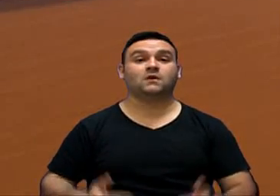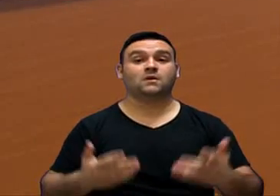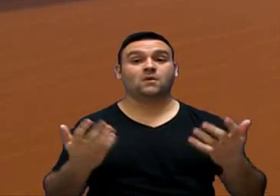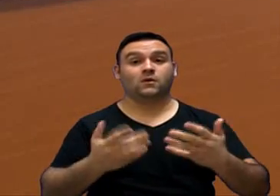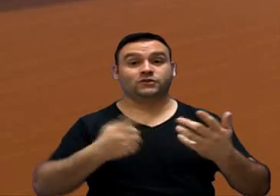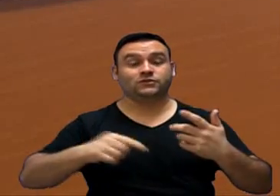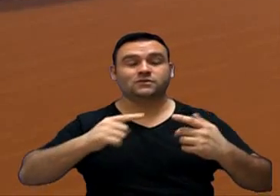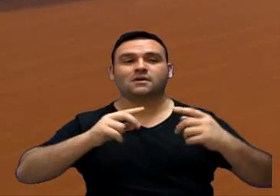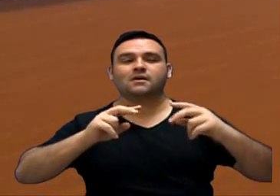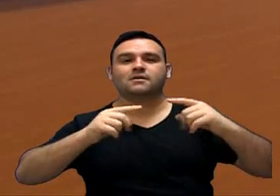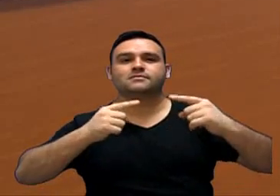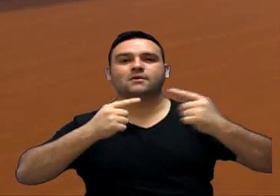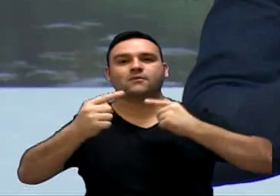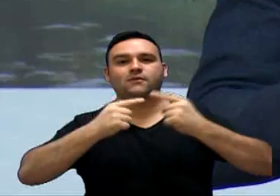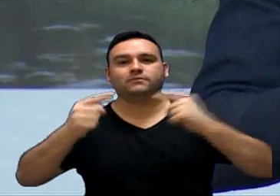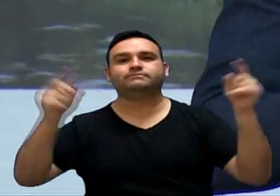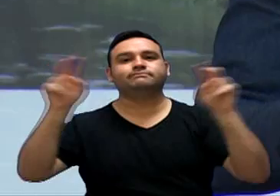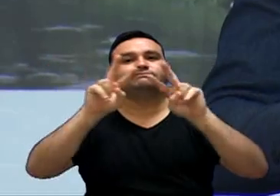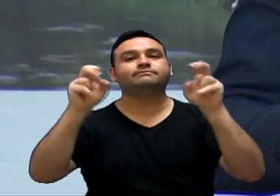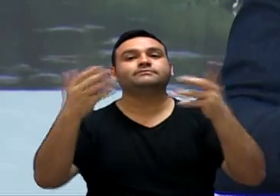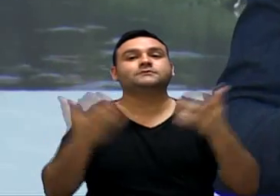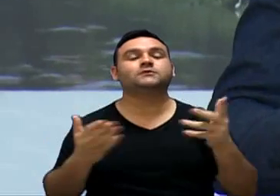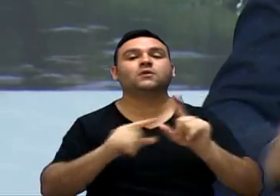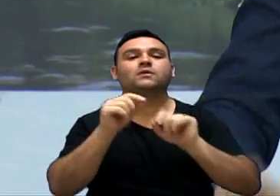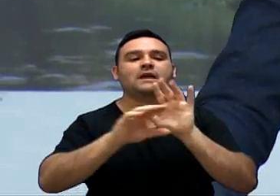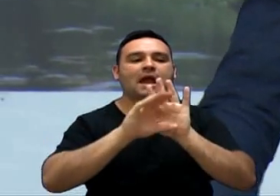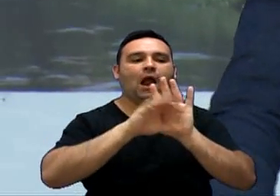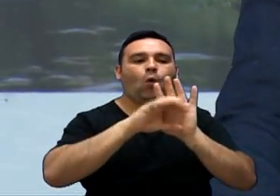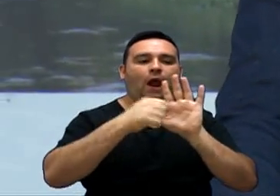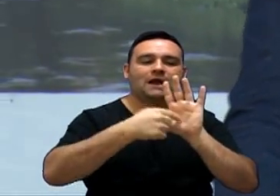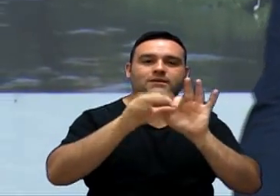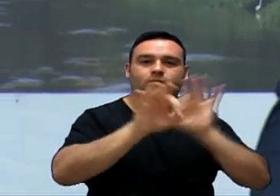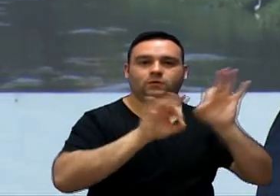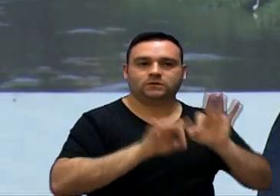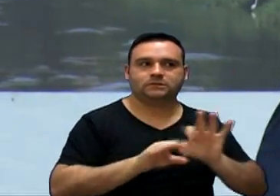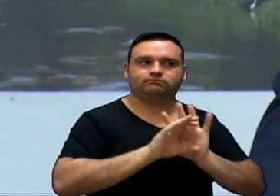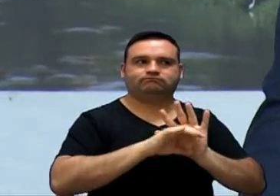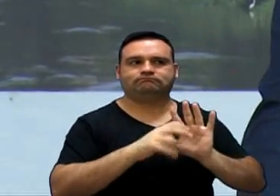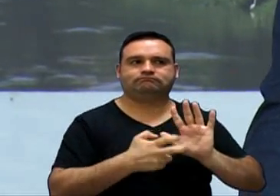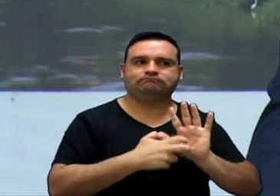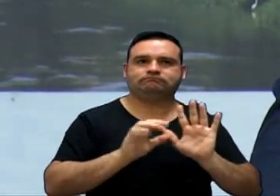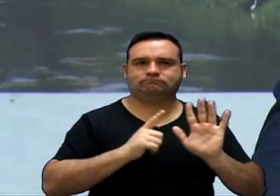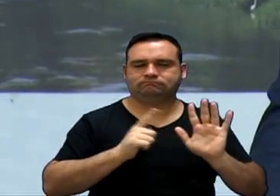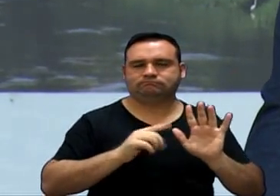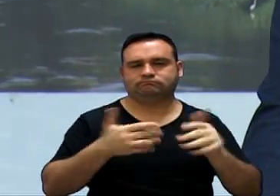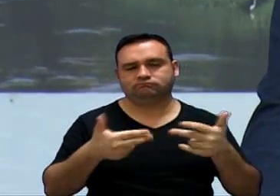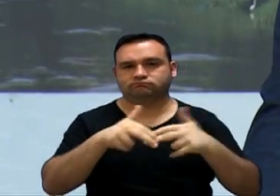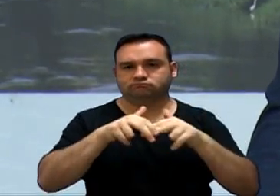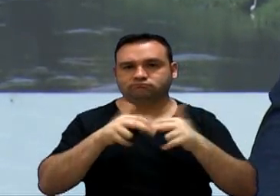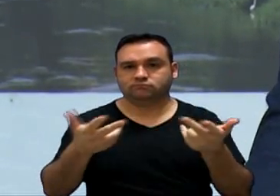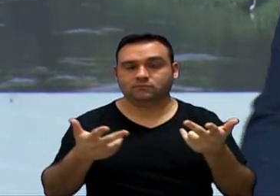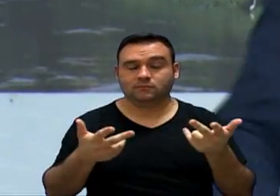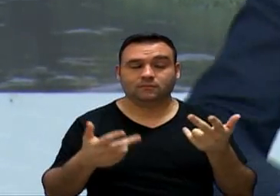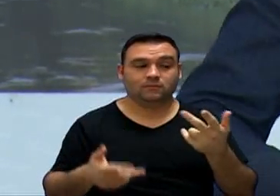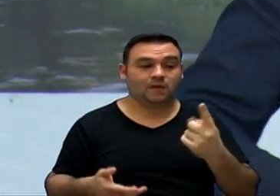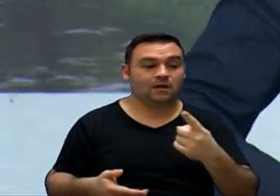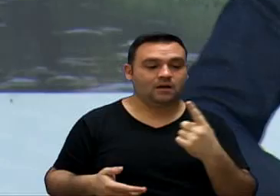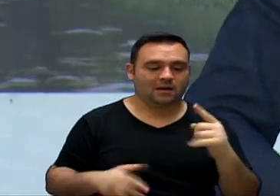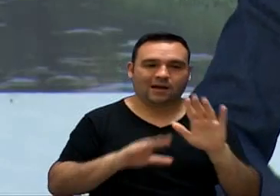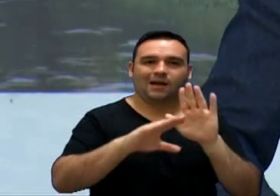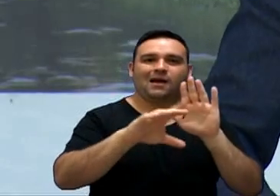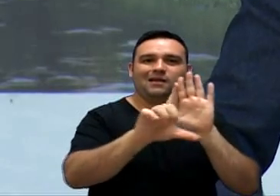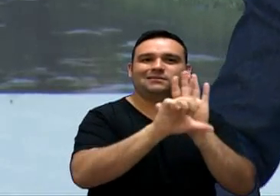estamos discutindo aqui, nesse momento, a constitucionalidade desse projeto. Ora, pois, nossa